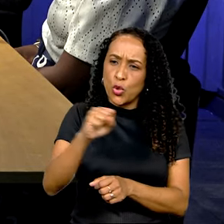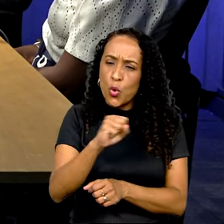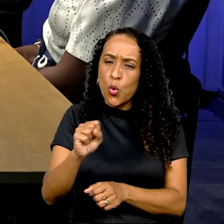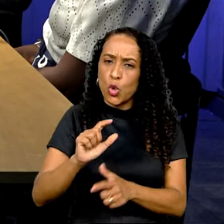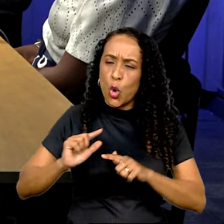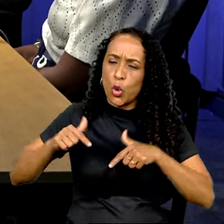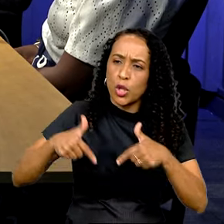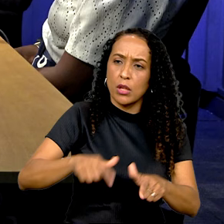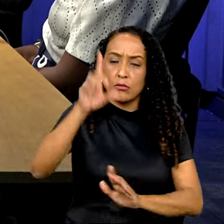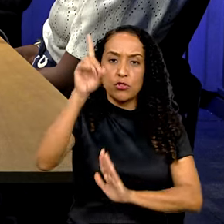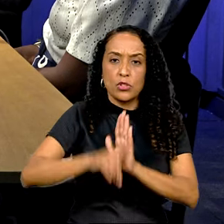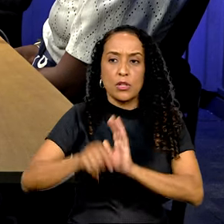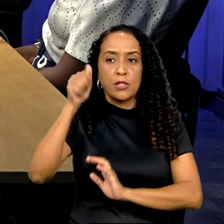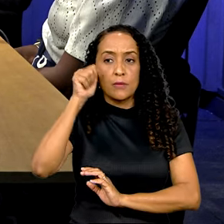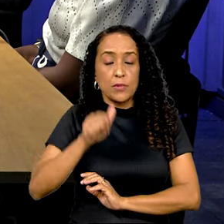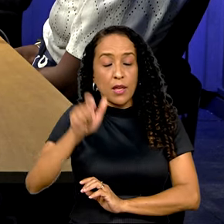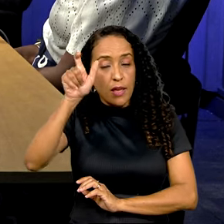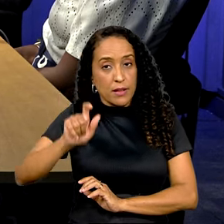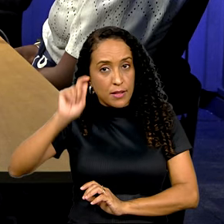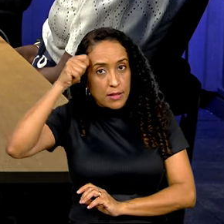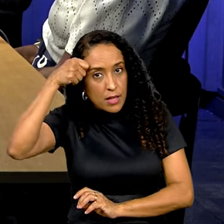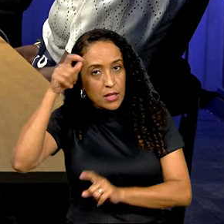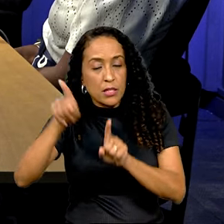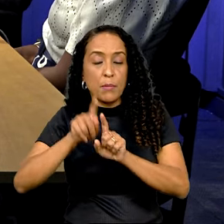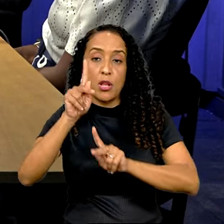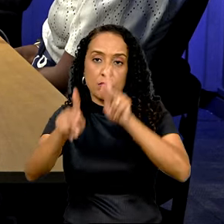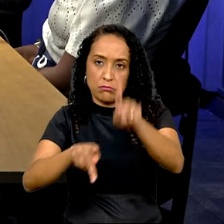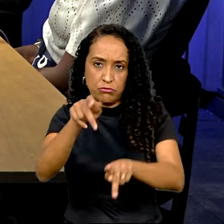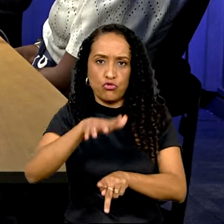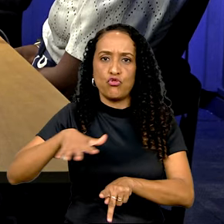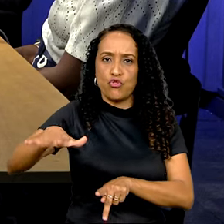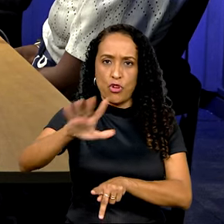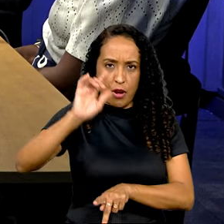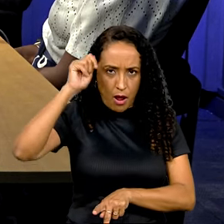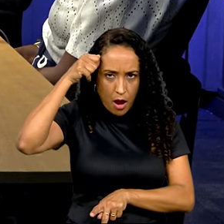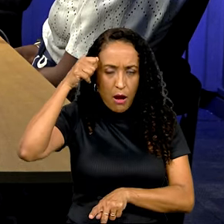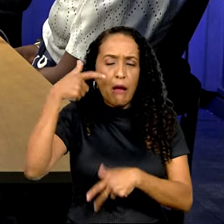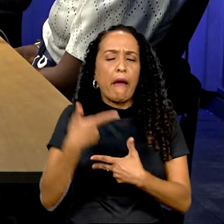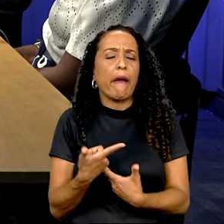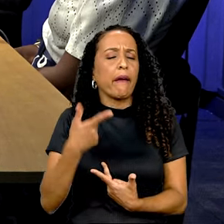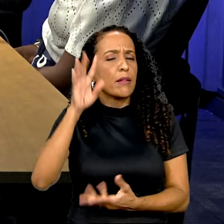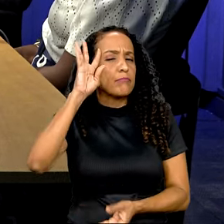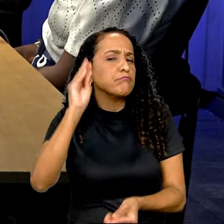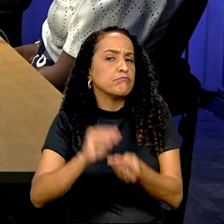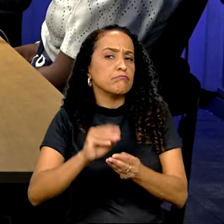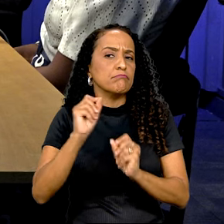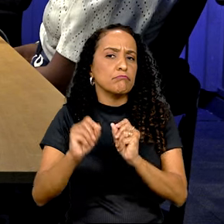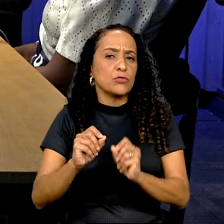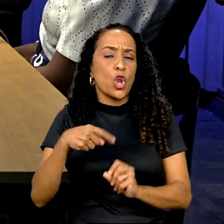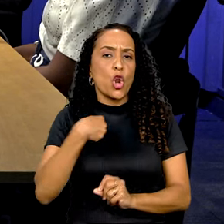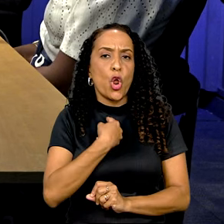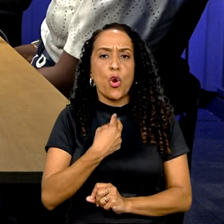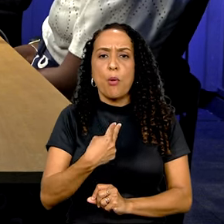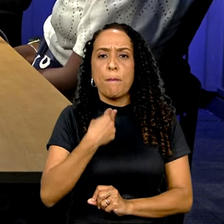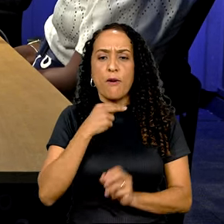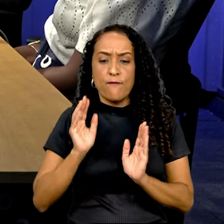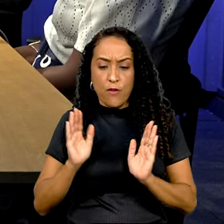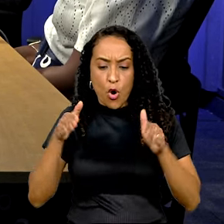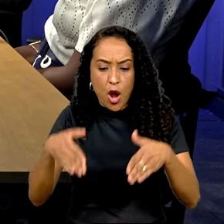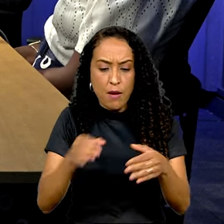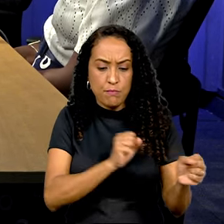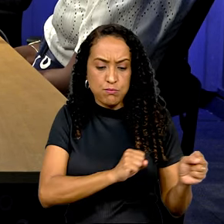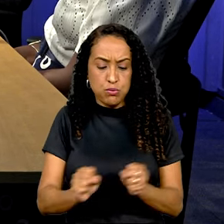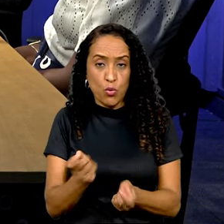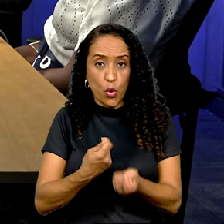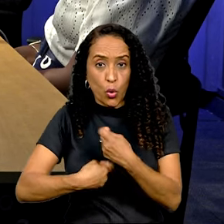direitos das mulheres negras Mas também da população negra em geral ela entende que a gente não pode focar nesse emponderamento